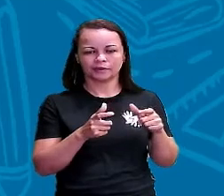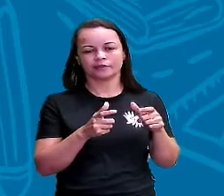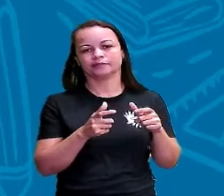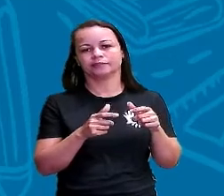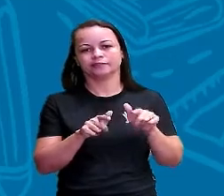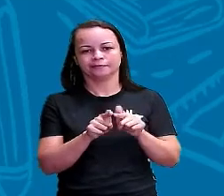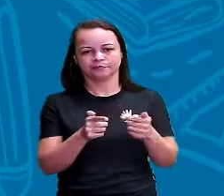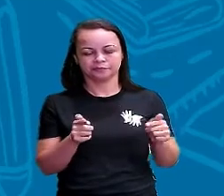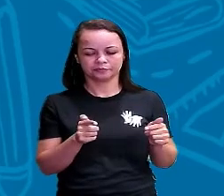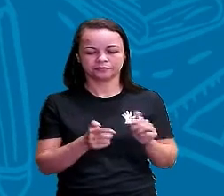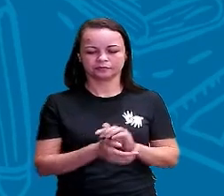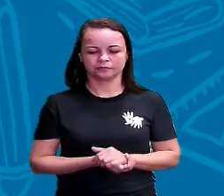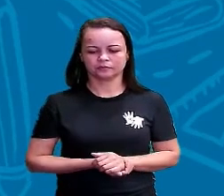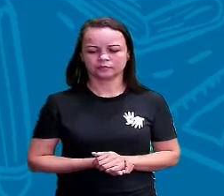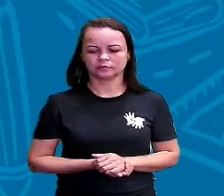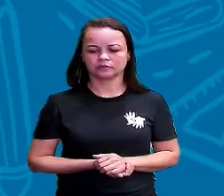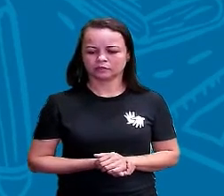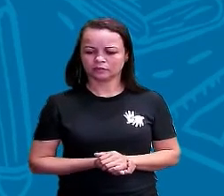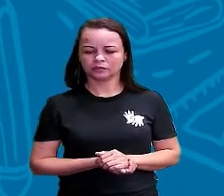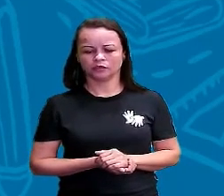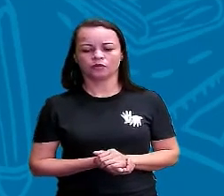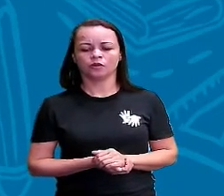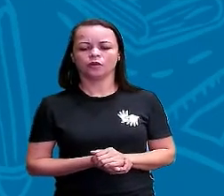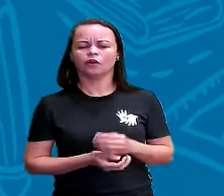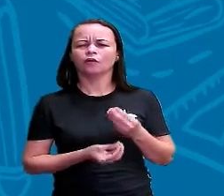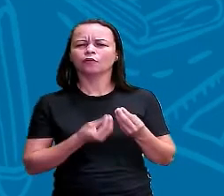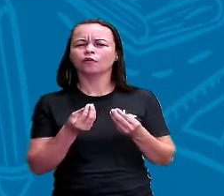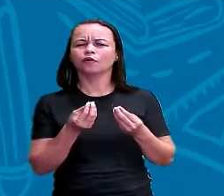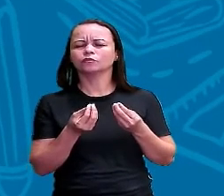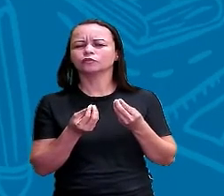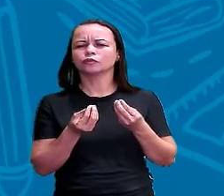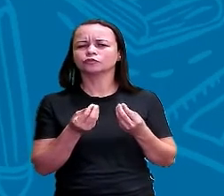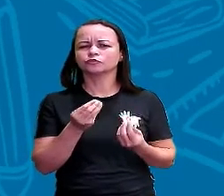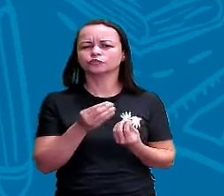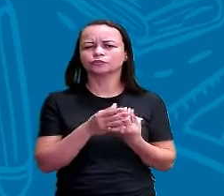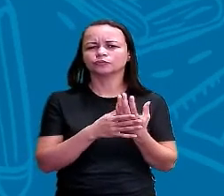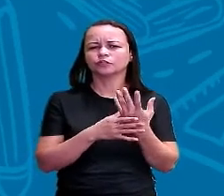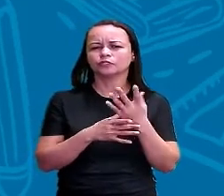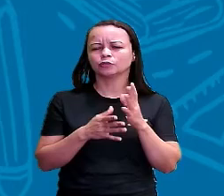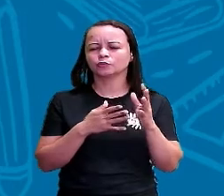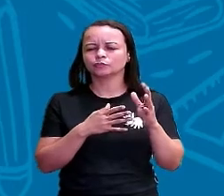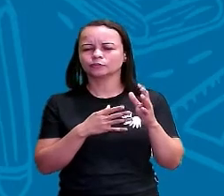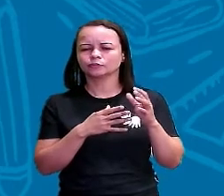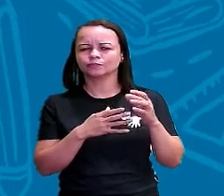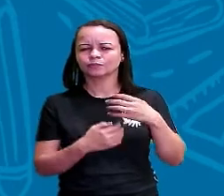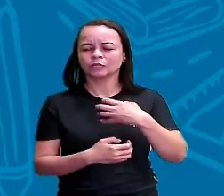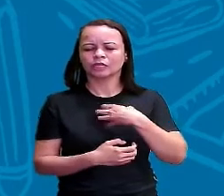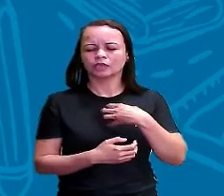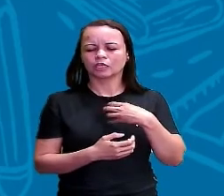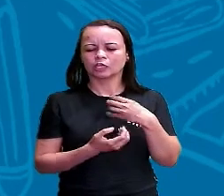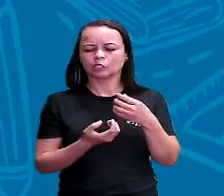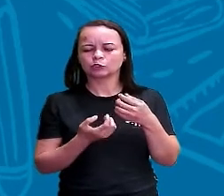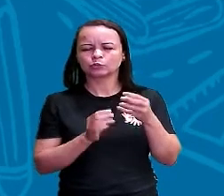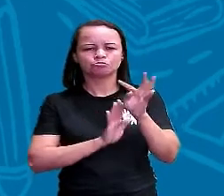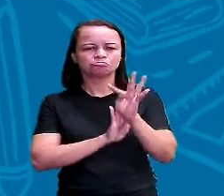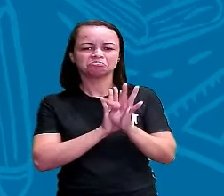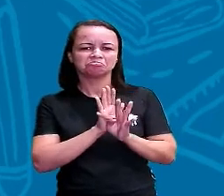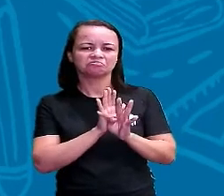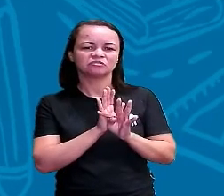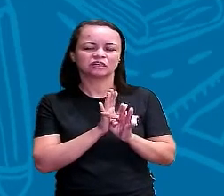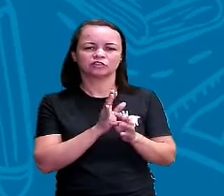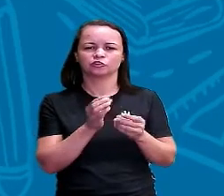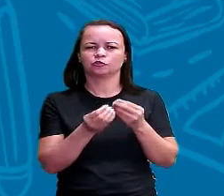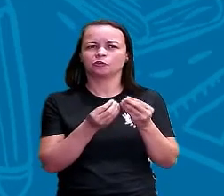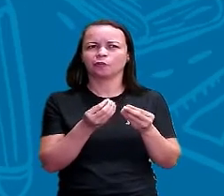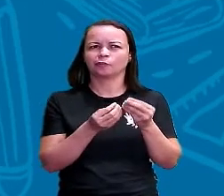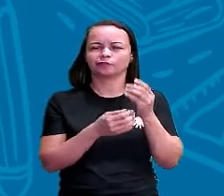o sentido de um texto? Eu trago aqui essa reflexão para a gente. Como é que a gente pode produzir ali um texto para que o